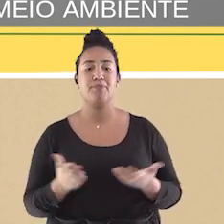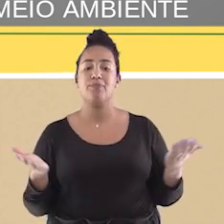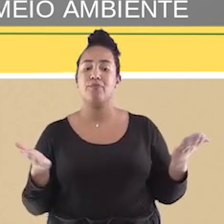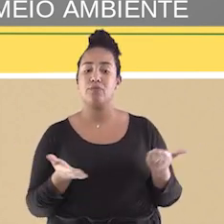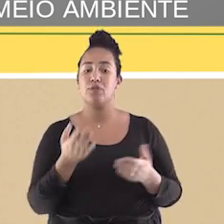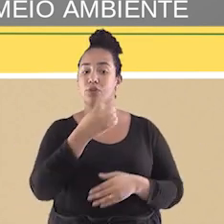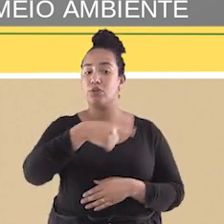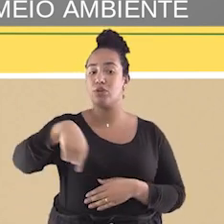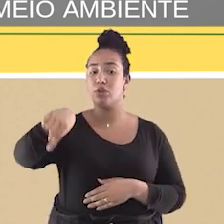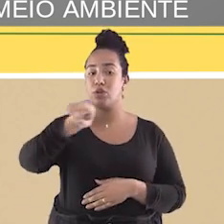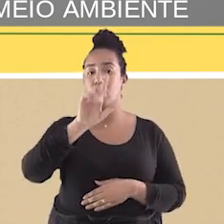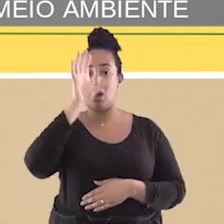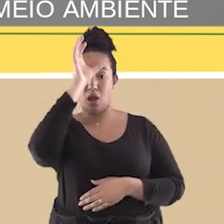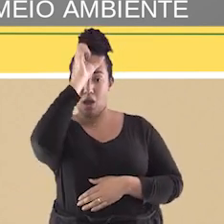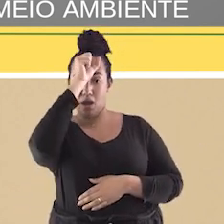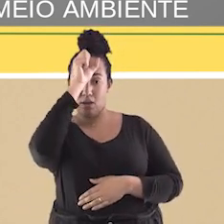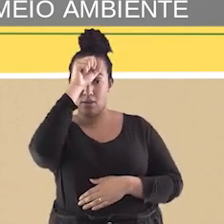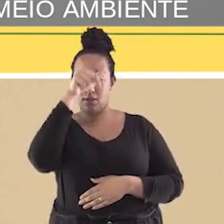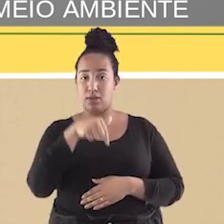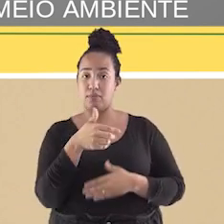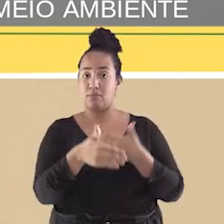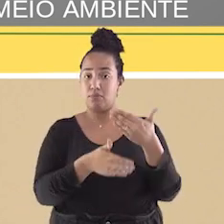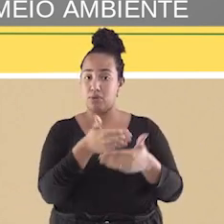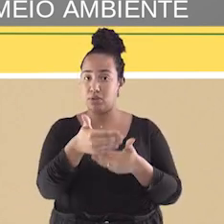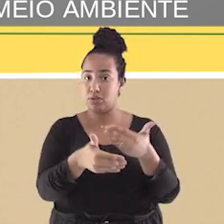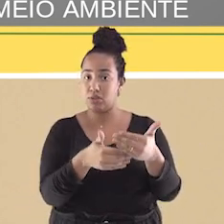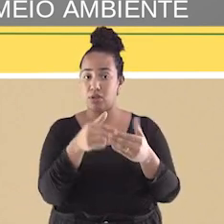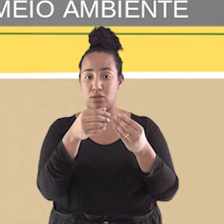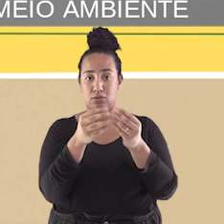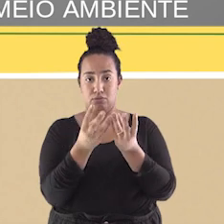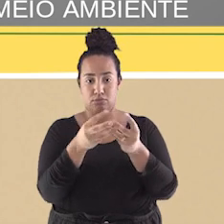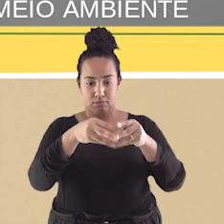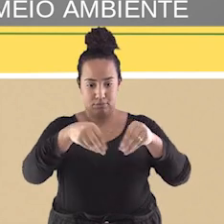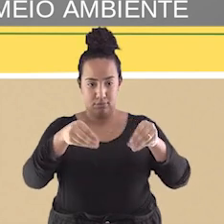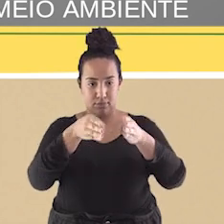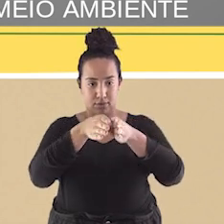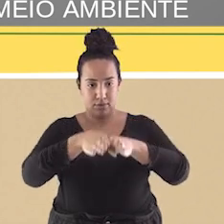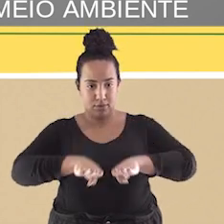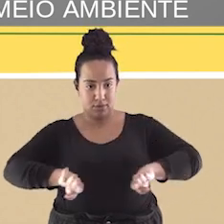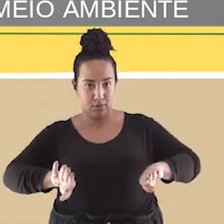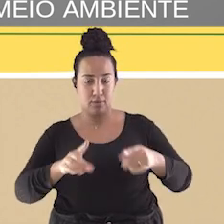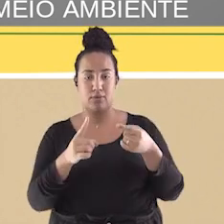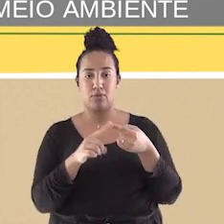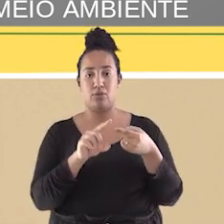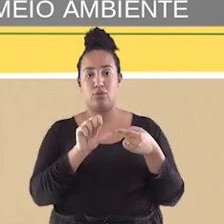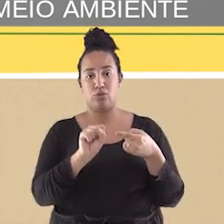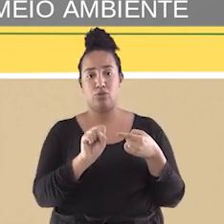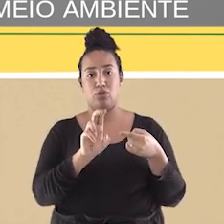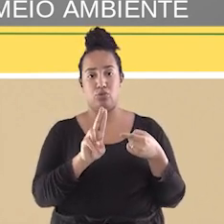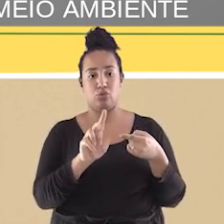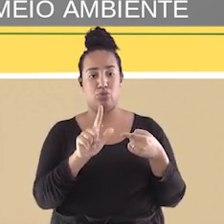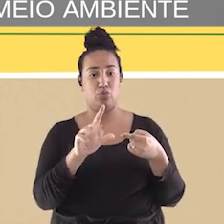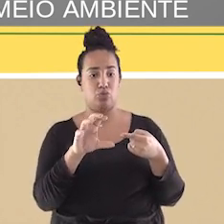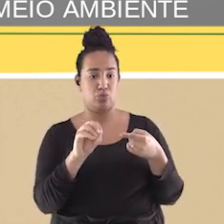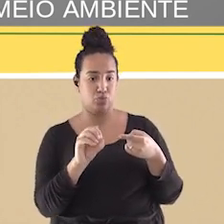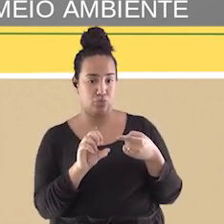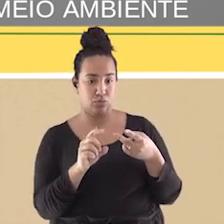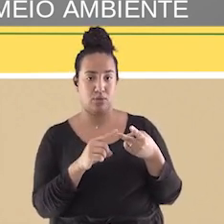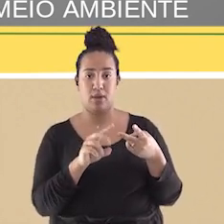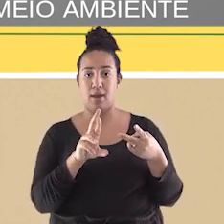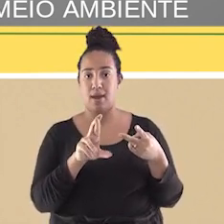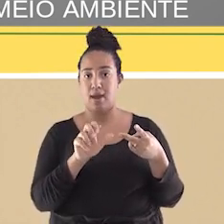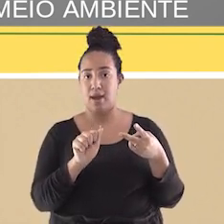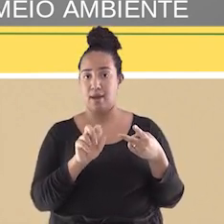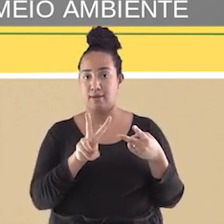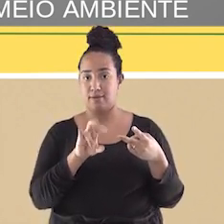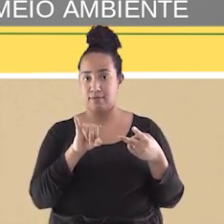Aprendemos sobre os processos erosivos, sulco, ravina e vossoroca. Alguns causam